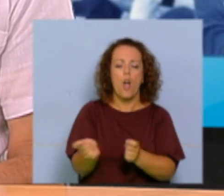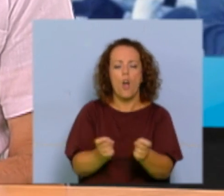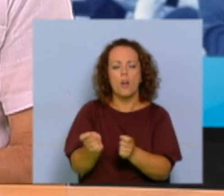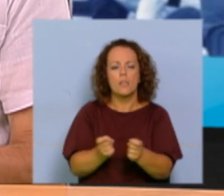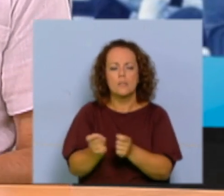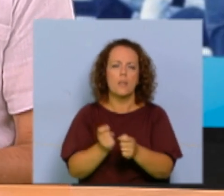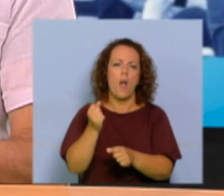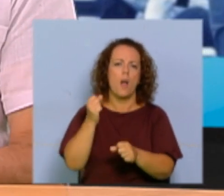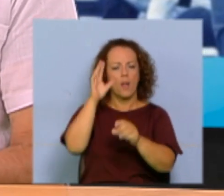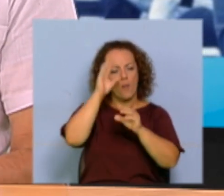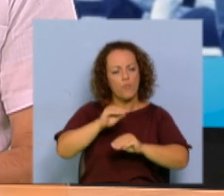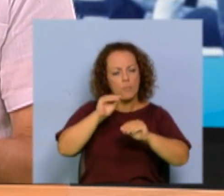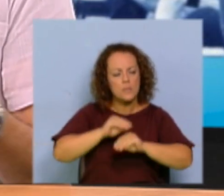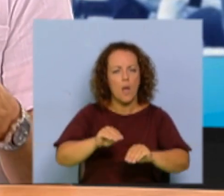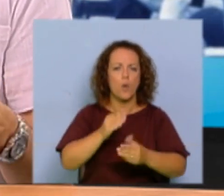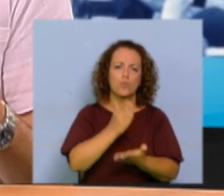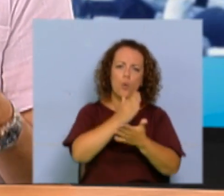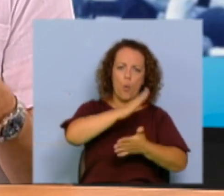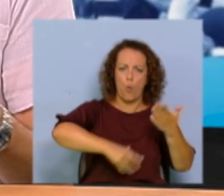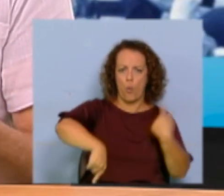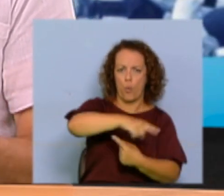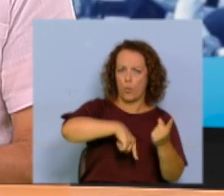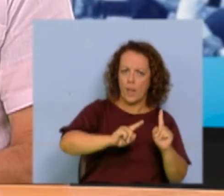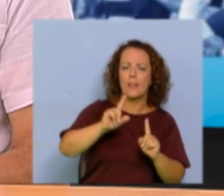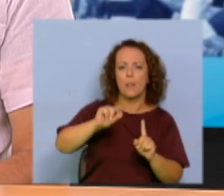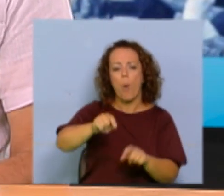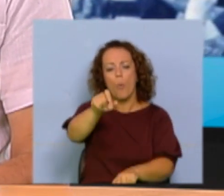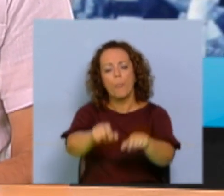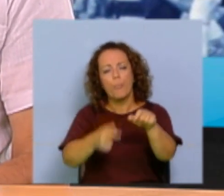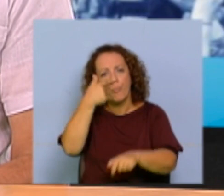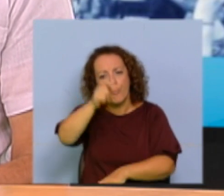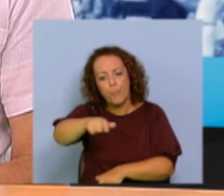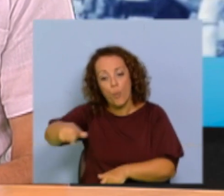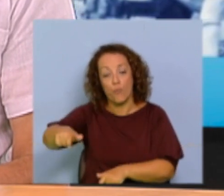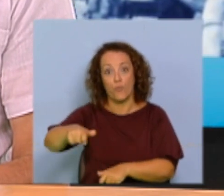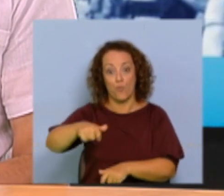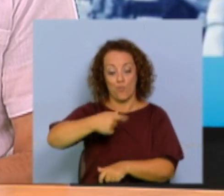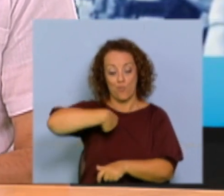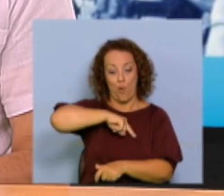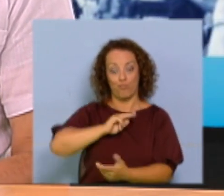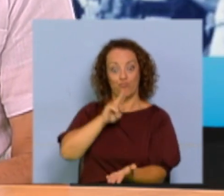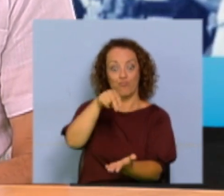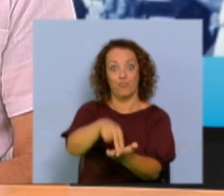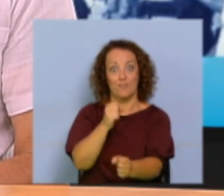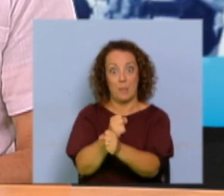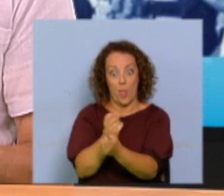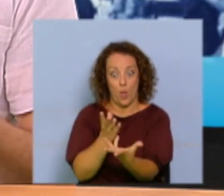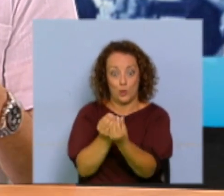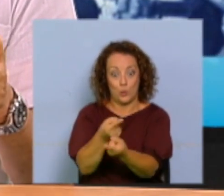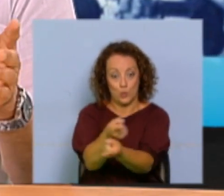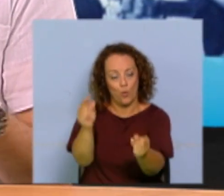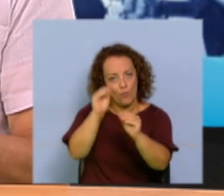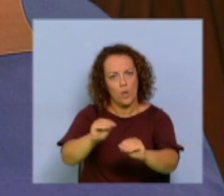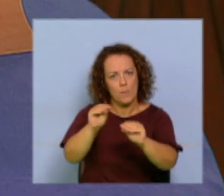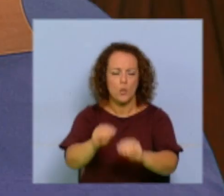ações de formação, não só para os colegas, mas para o povo com quem os missionários vivem e trabalham. E eu